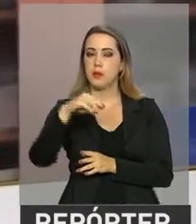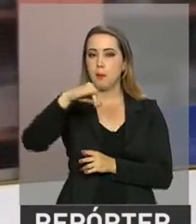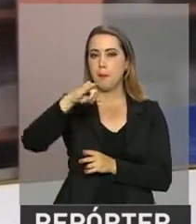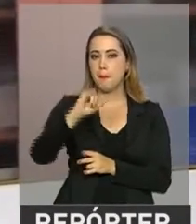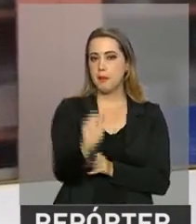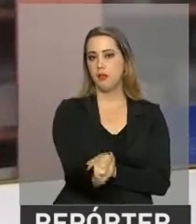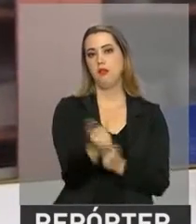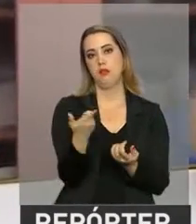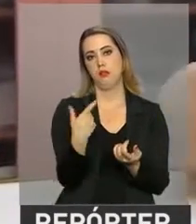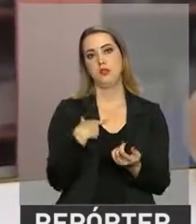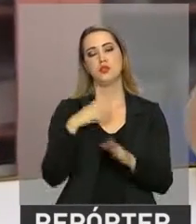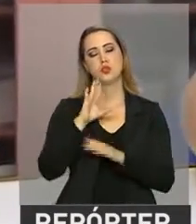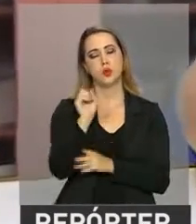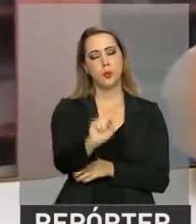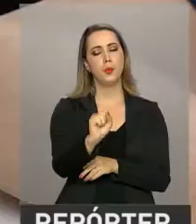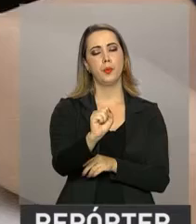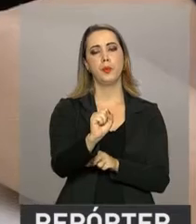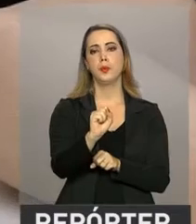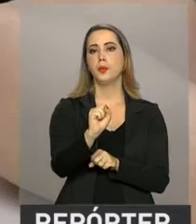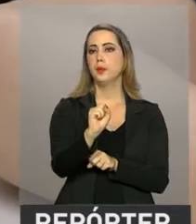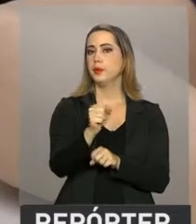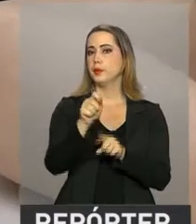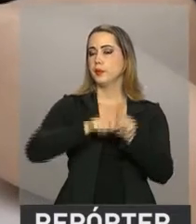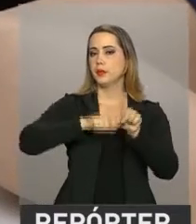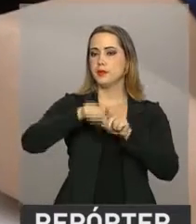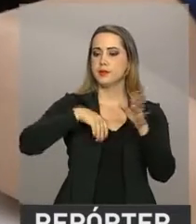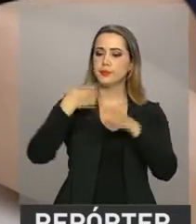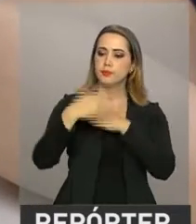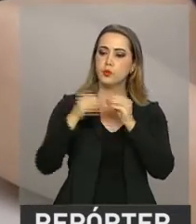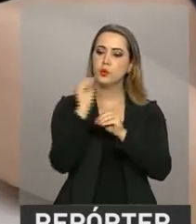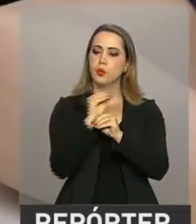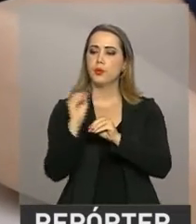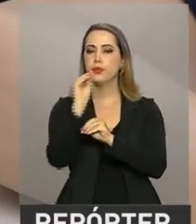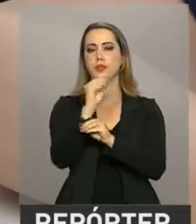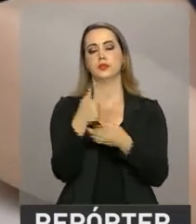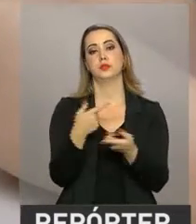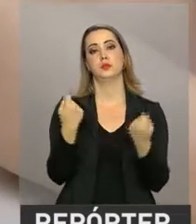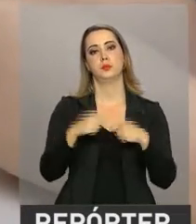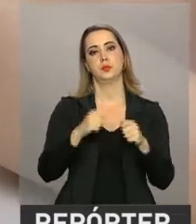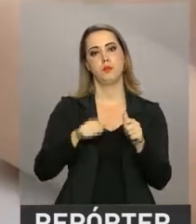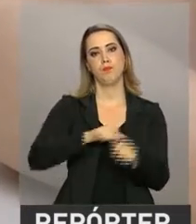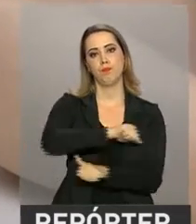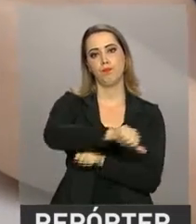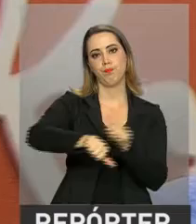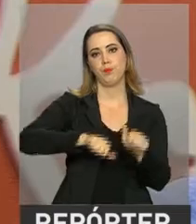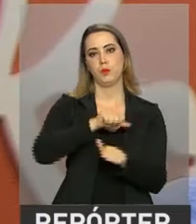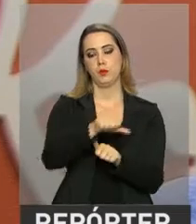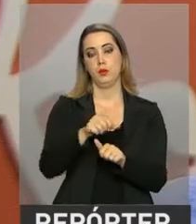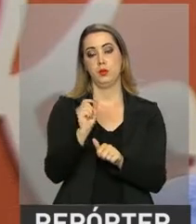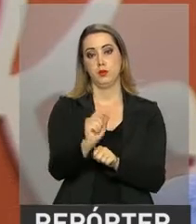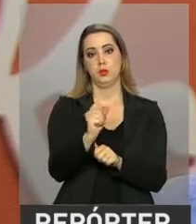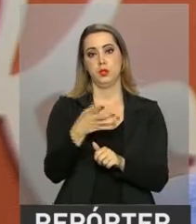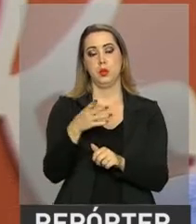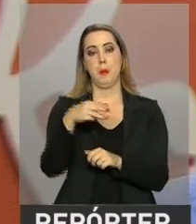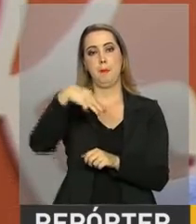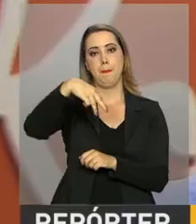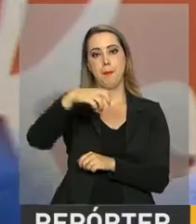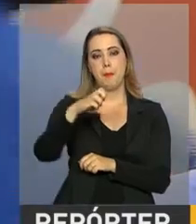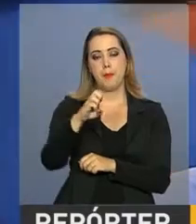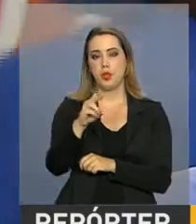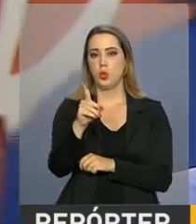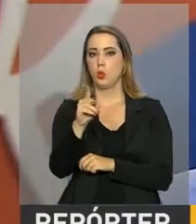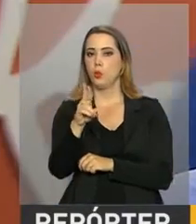O tratamento já dura 8 meses e a criança deve passar por um transplante de medula em breve. 8 meses de tratamento